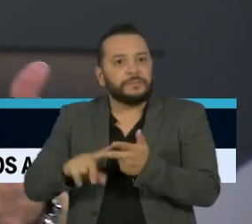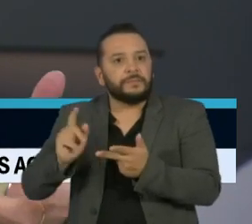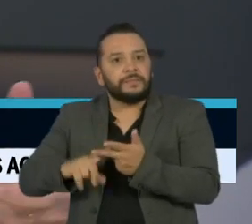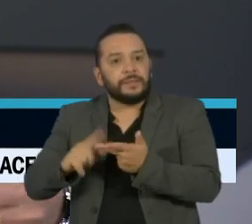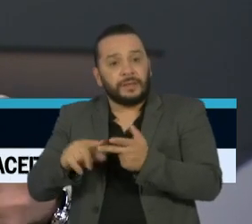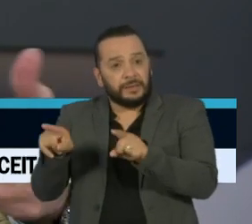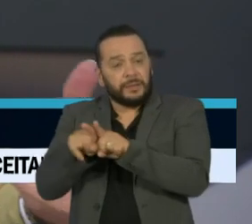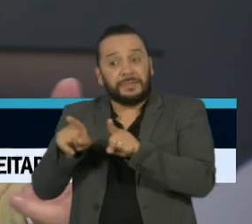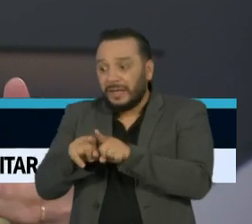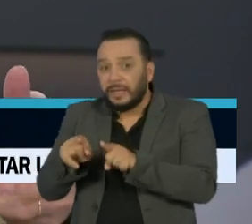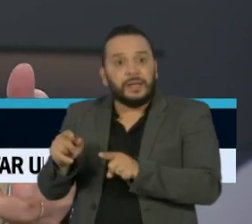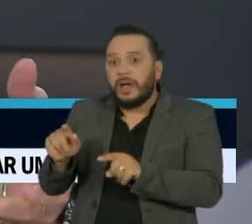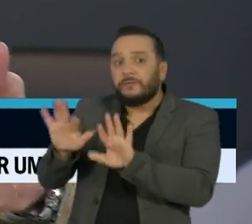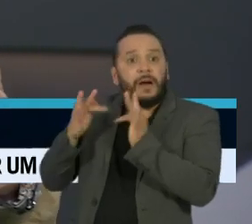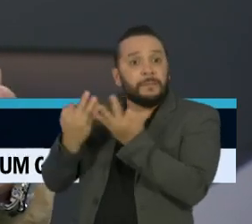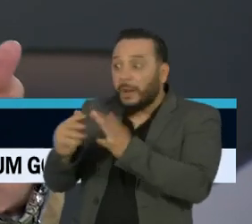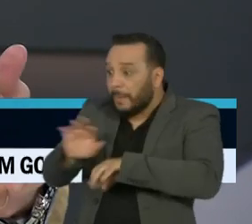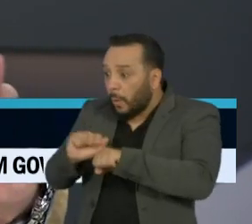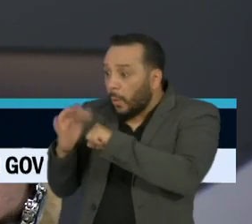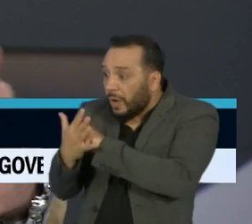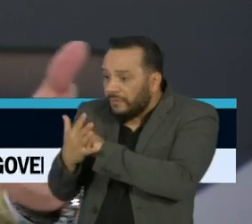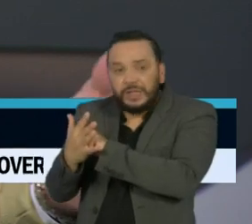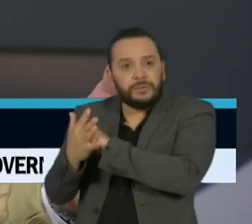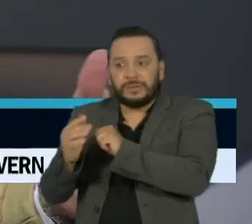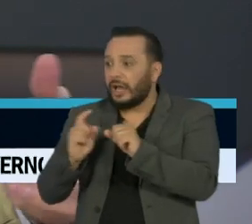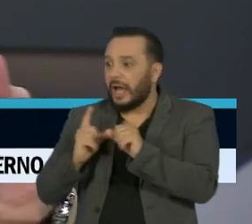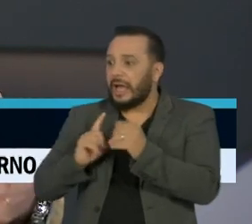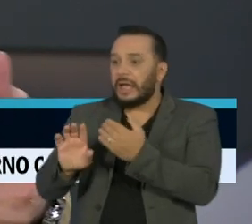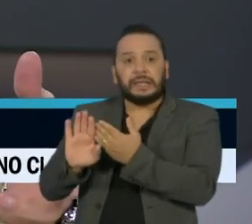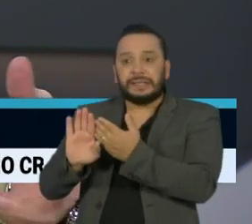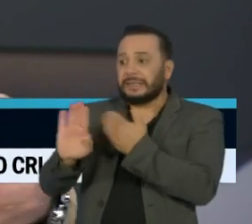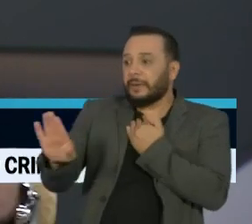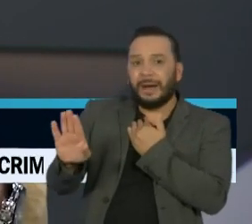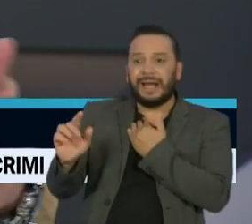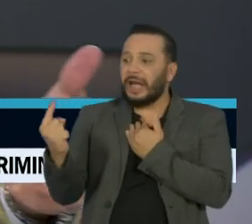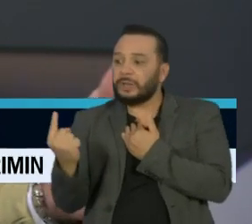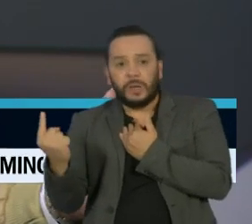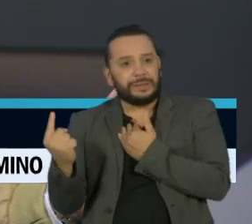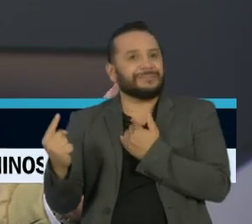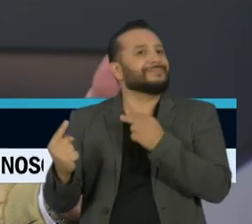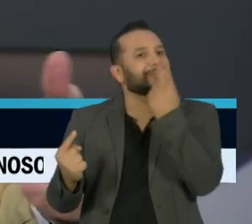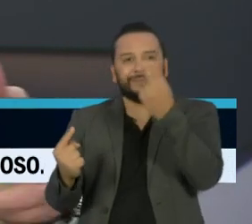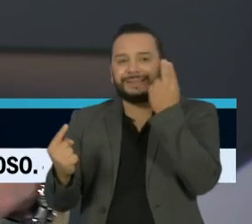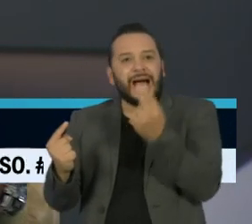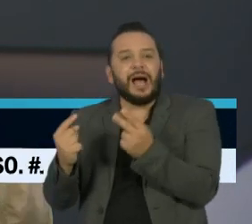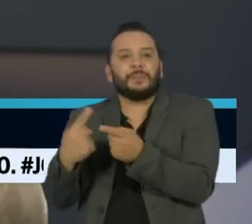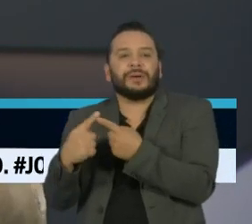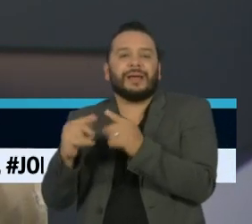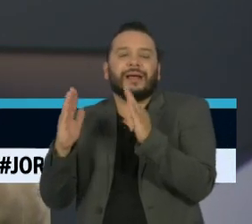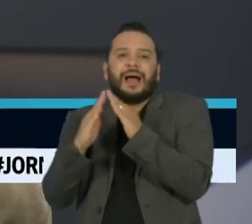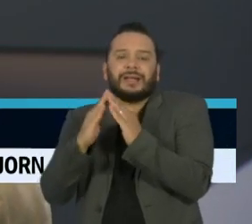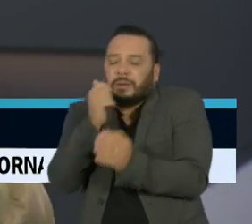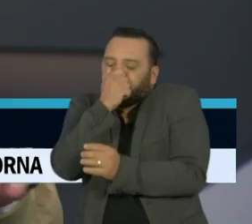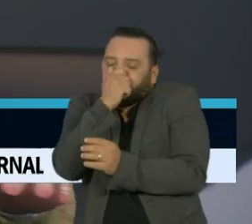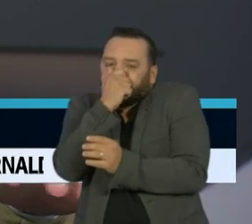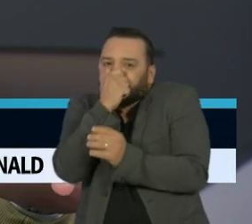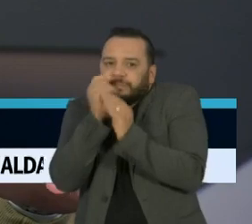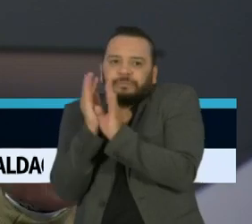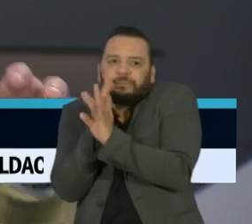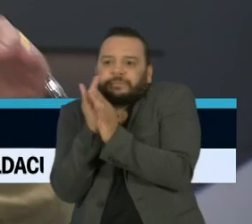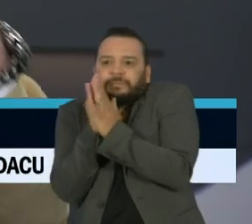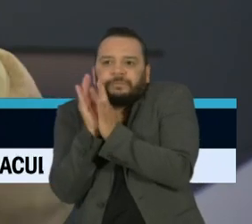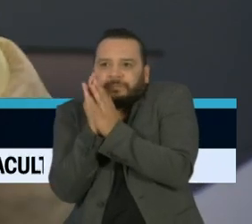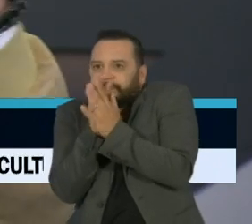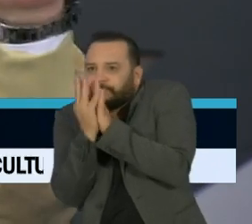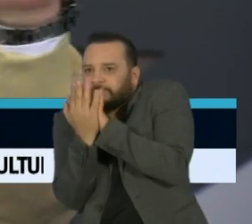você colocar uma pessoa que tenha que ser isolada e moram em pequenas habitações muitas pessoas então essa